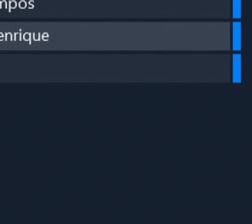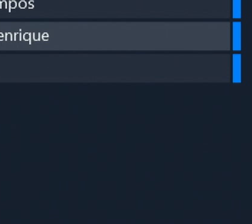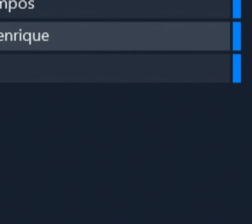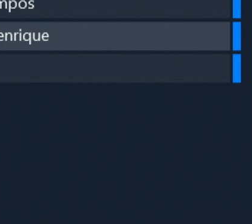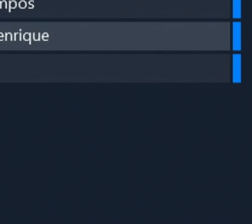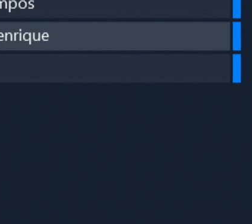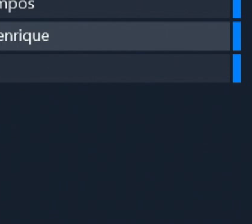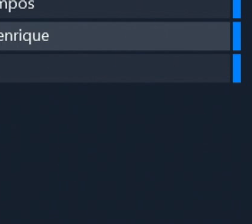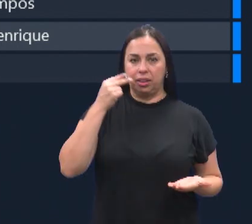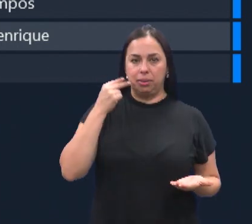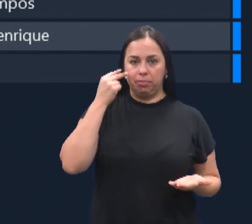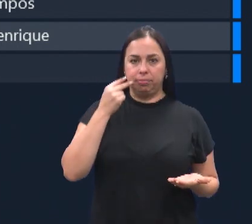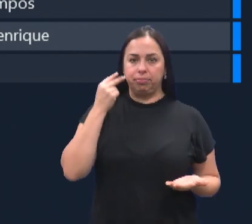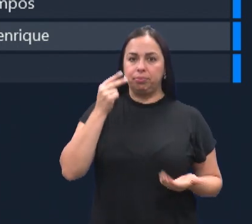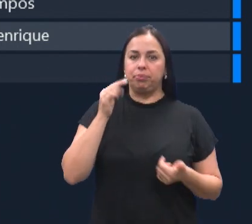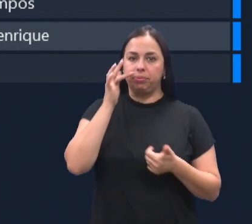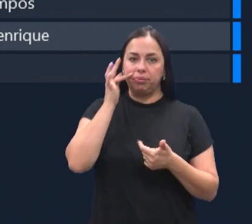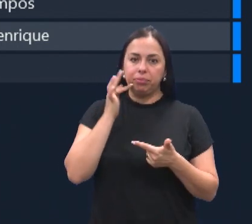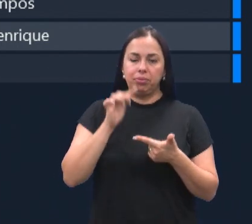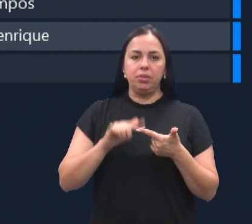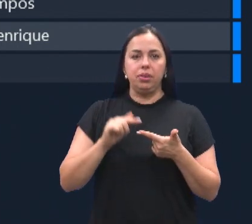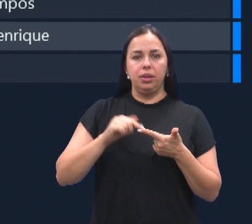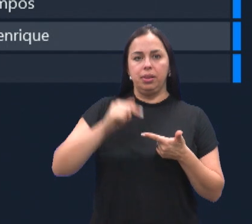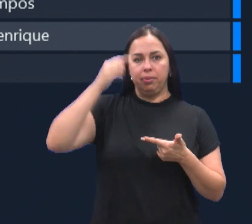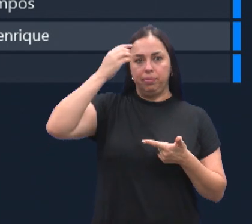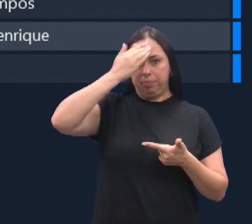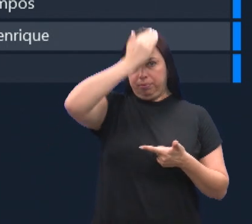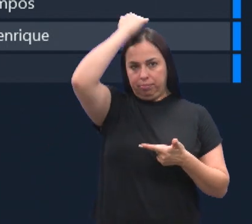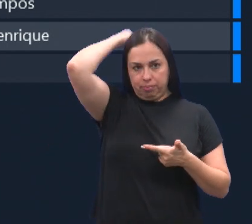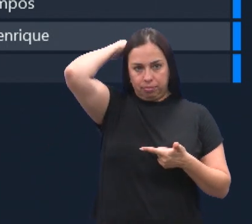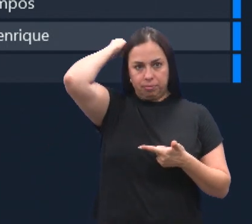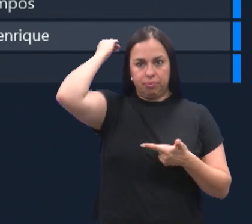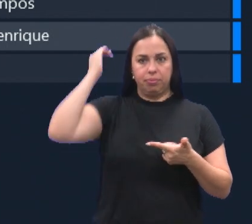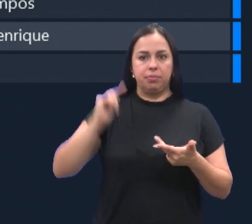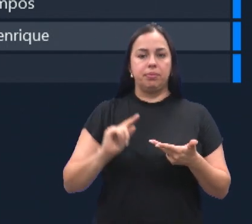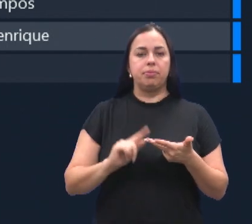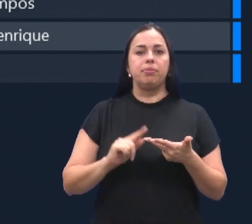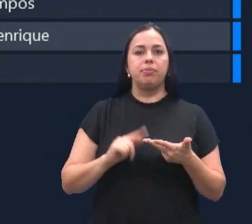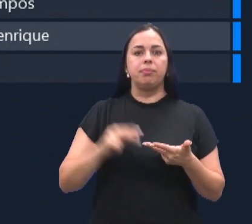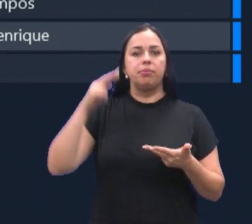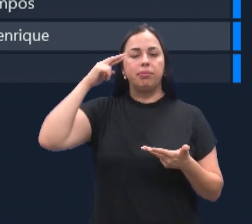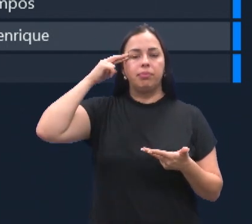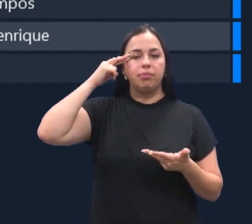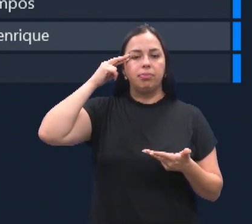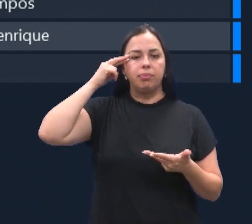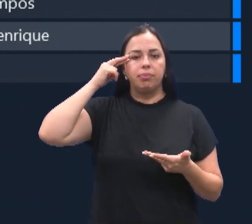Vereador famoso zagueiro Cláudio Apolinário. Rogério Lacazem.